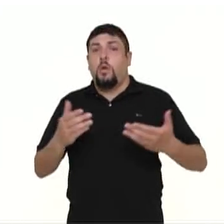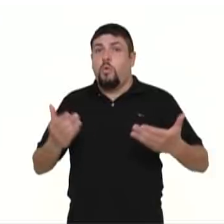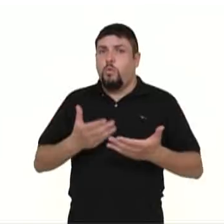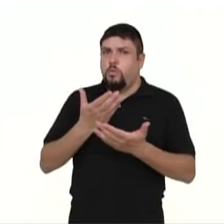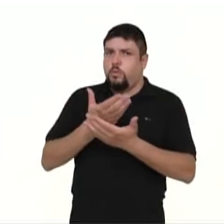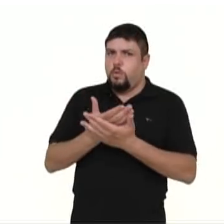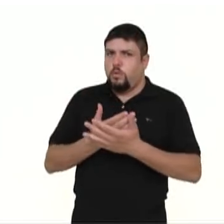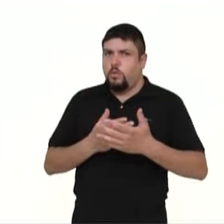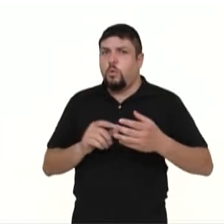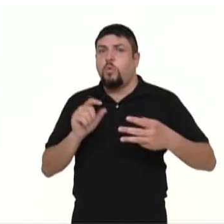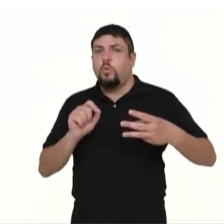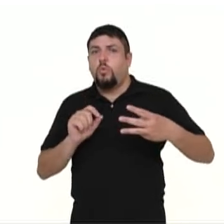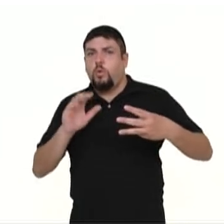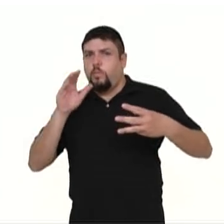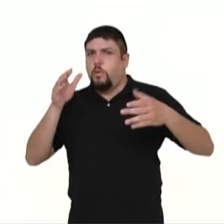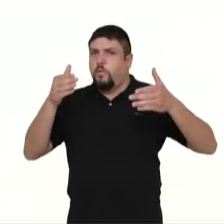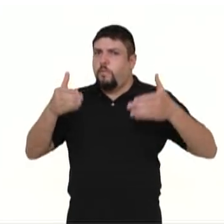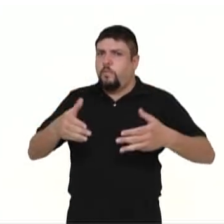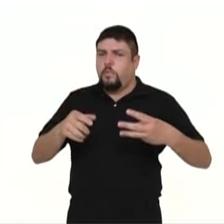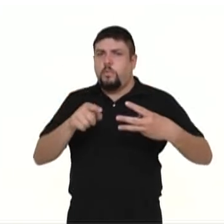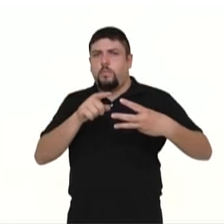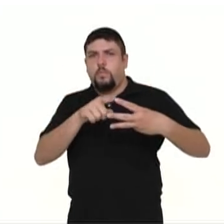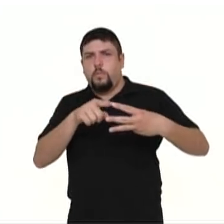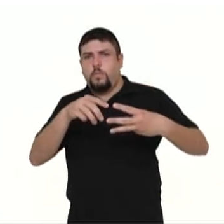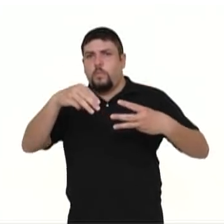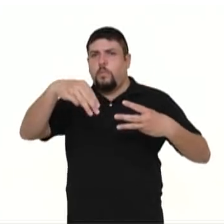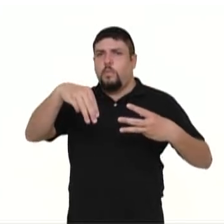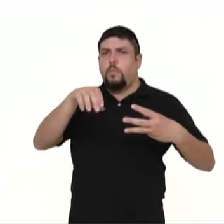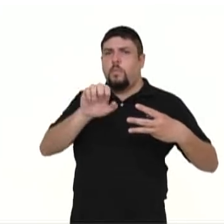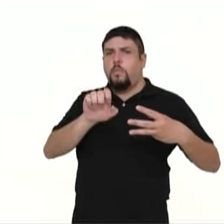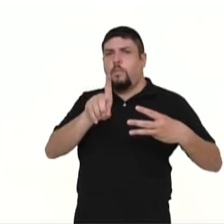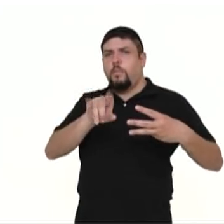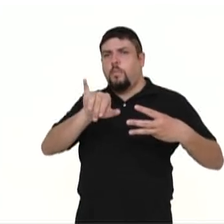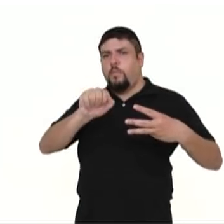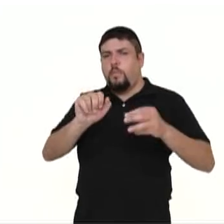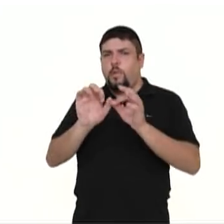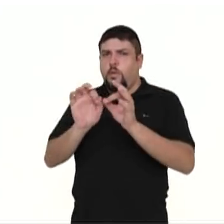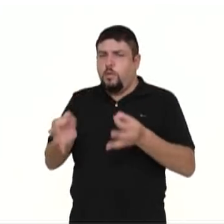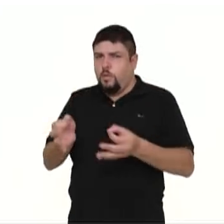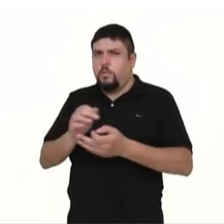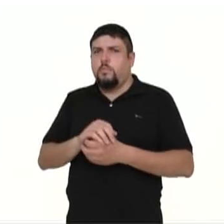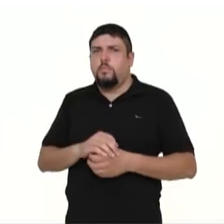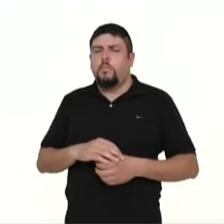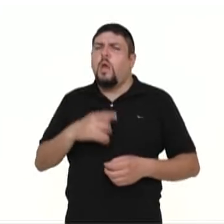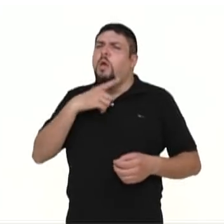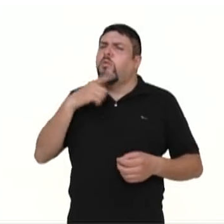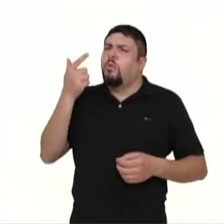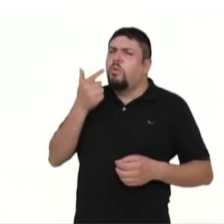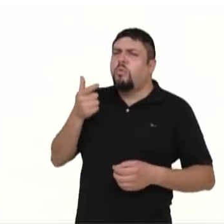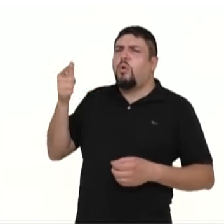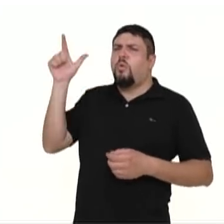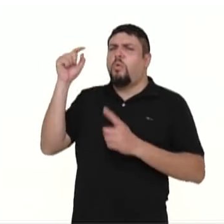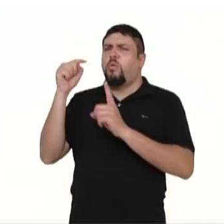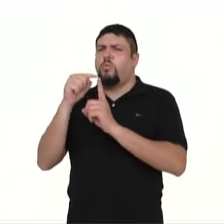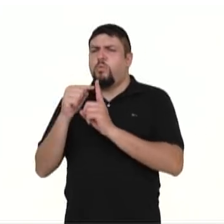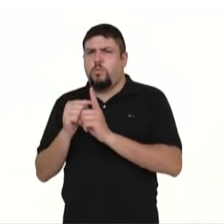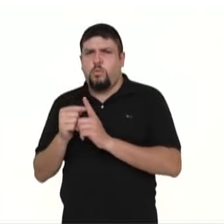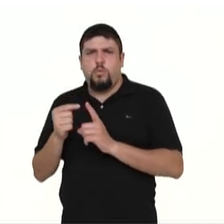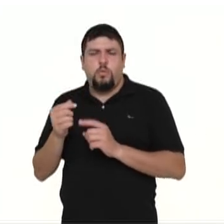gente vai estudar a média aritmética simples, que é um tipo de média. Existem outros tipos de médias.